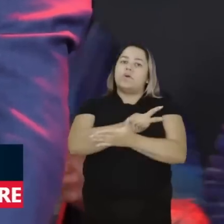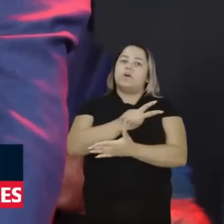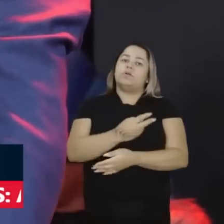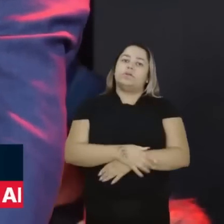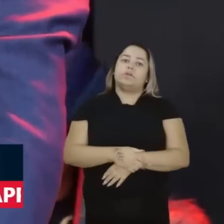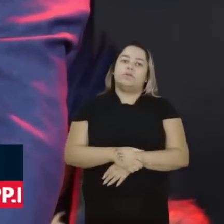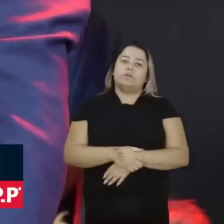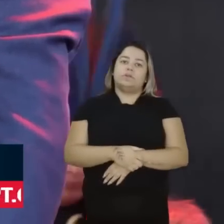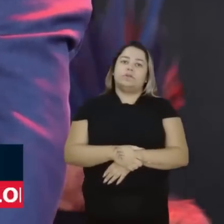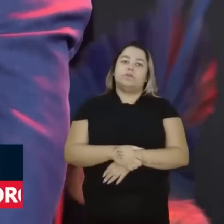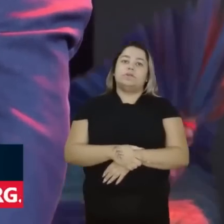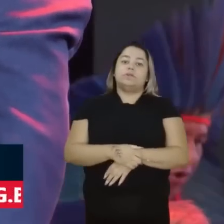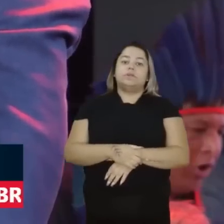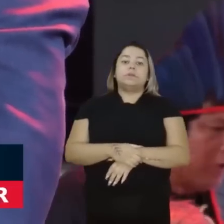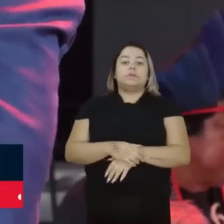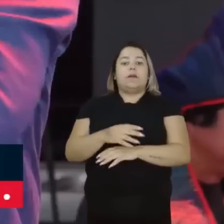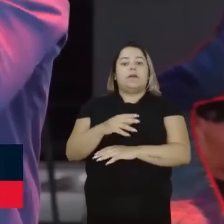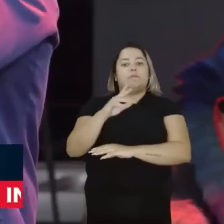na primavera.